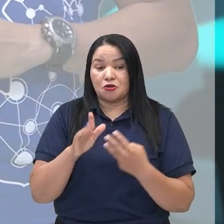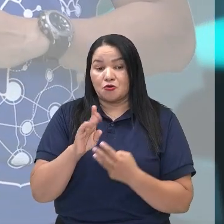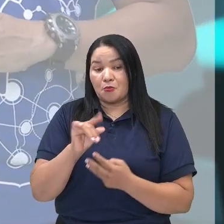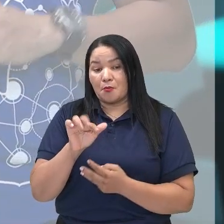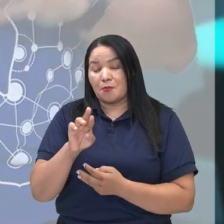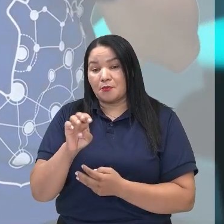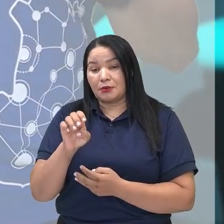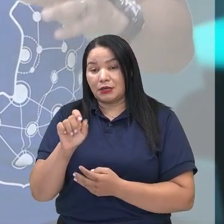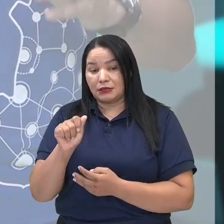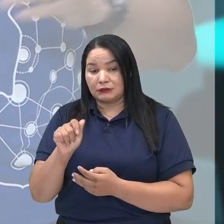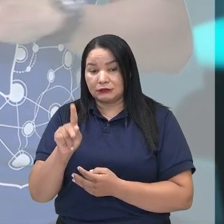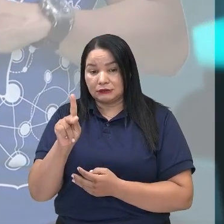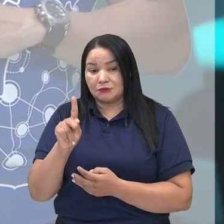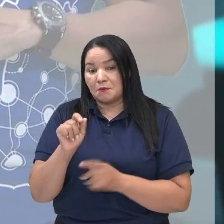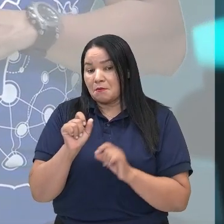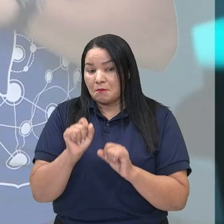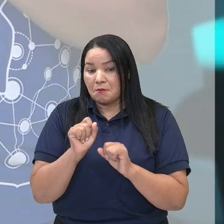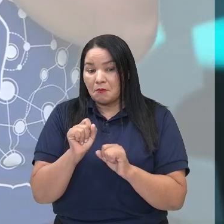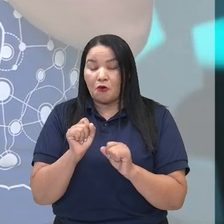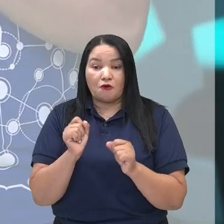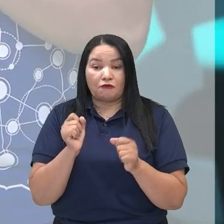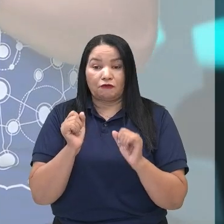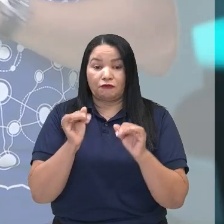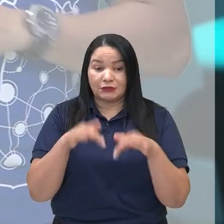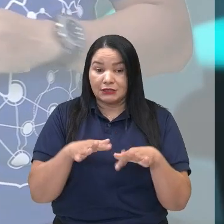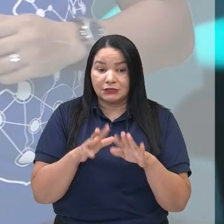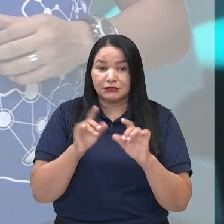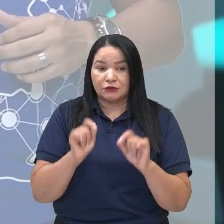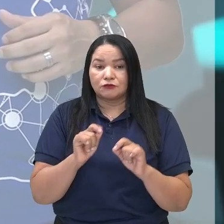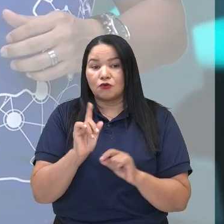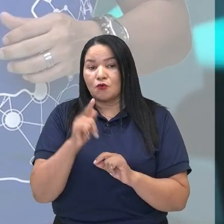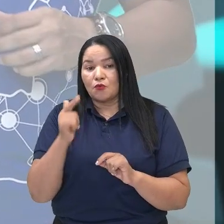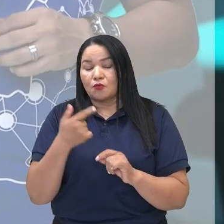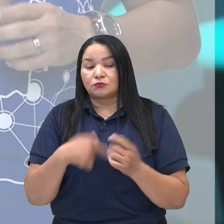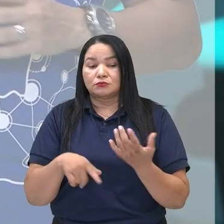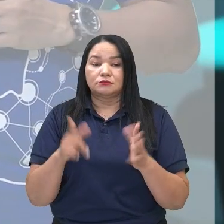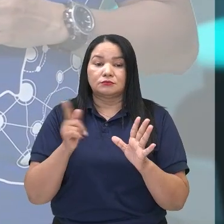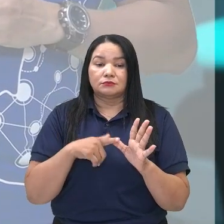encerrar o game no saque adversário. O drop shot,